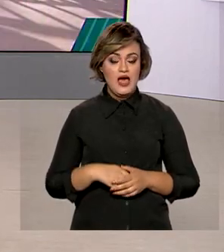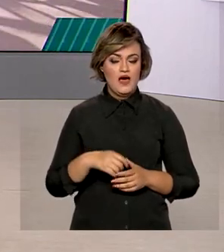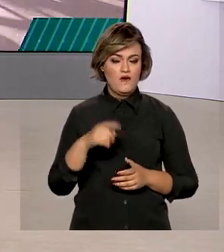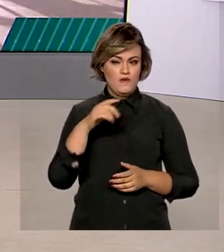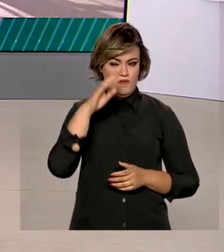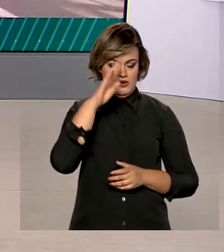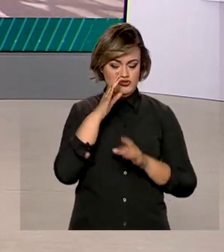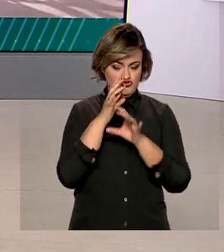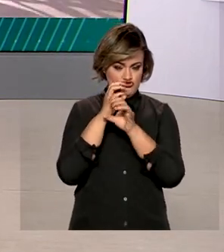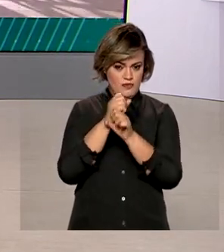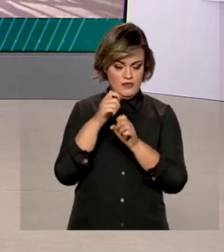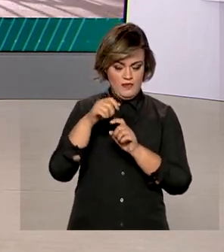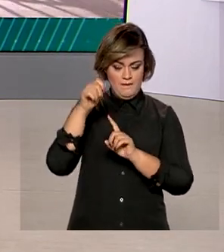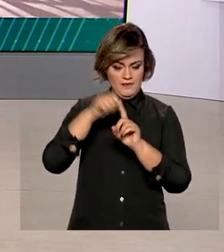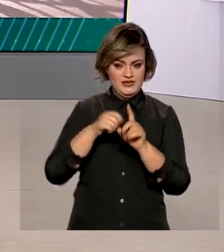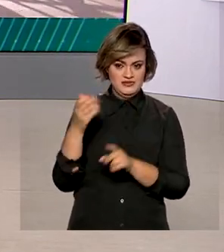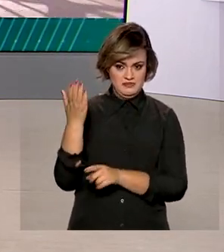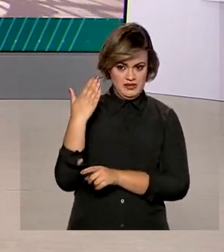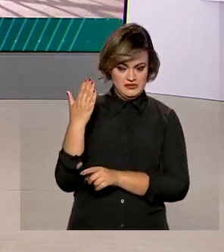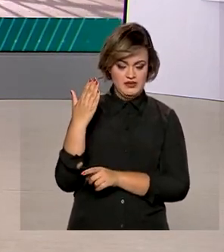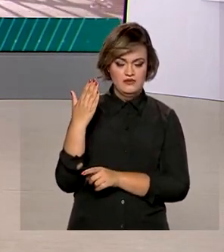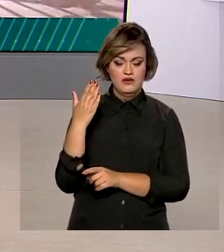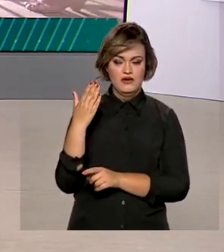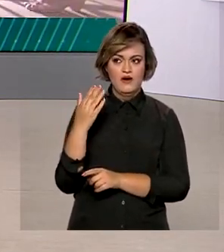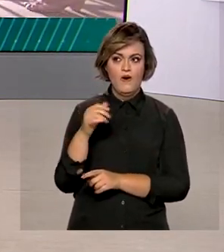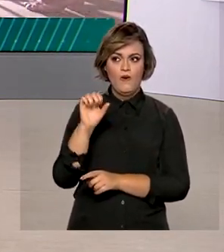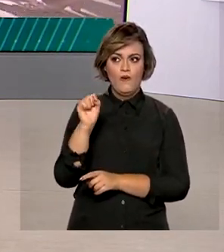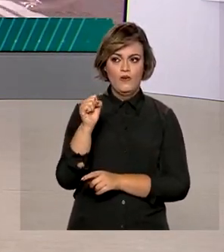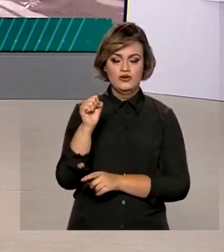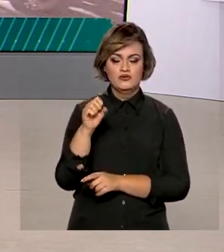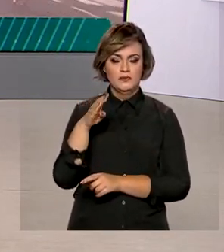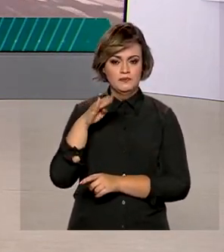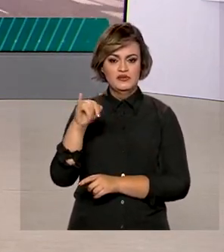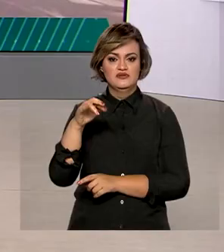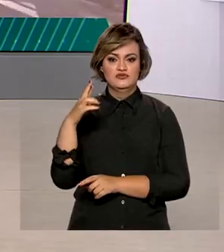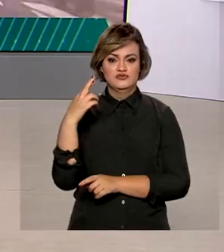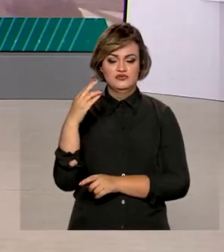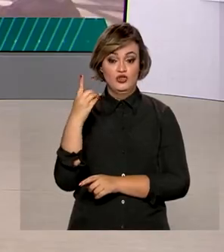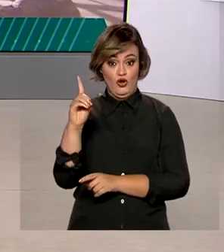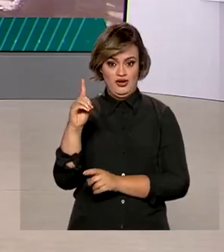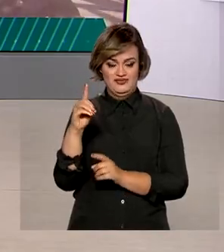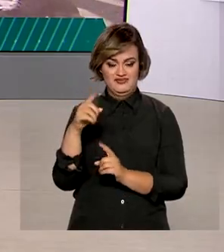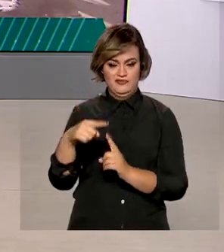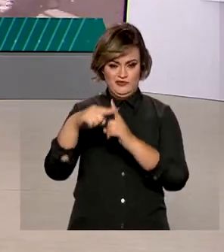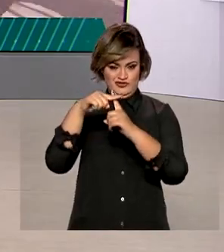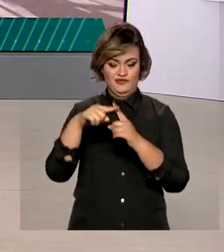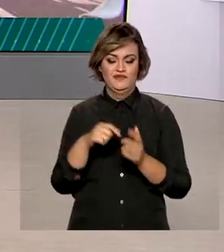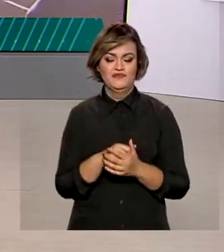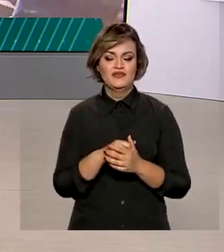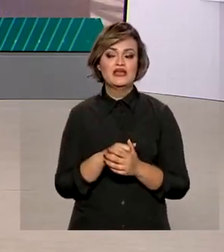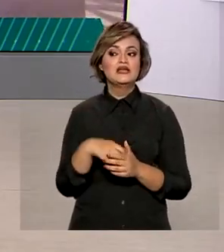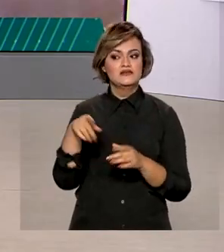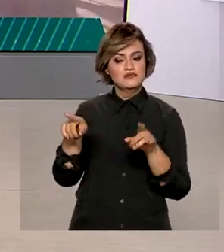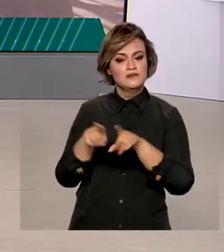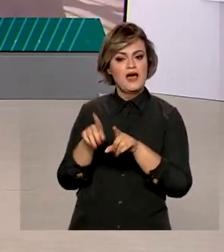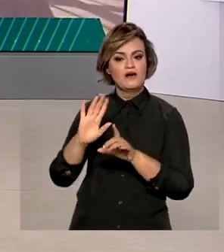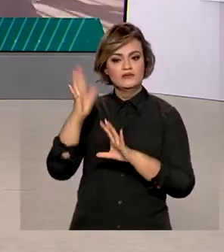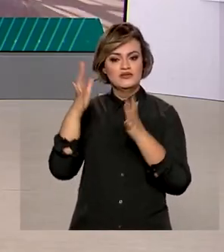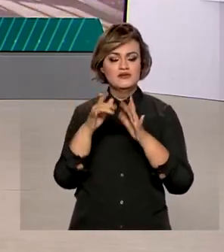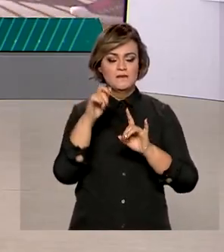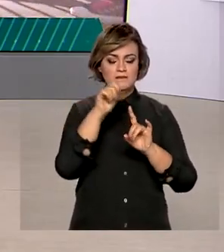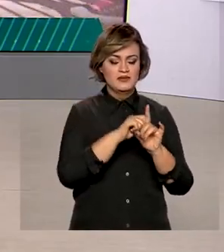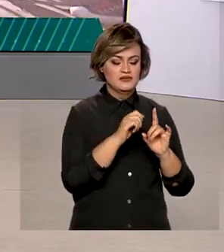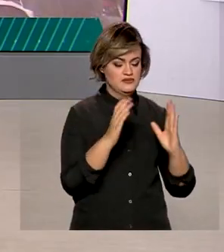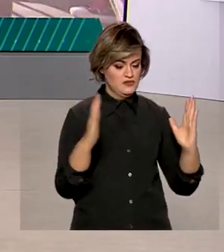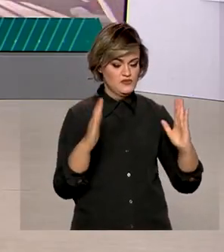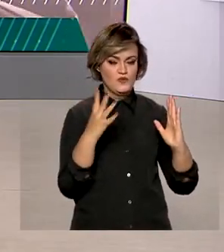brasileira registrou no mês passado o saldo positivo superior a 8 bilhões de dólares. A tendência também foi registrada nos quatro primeiros